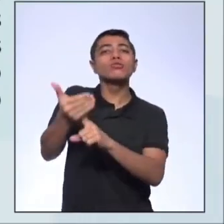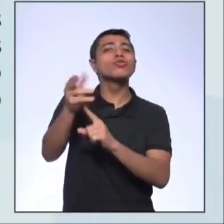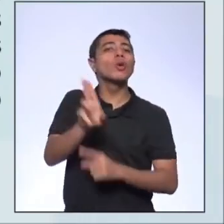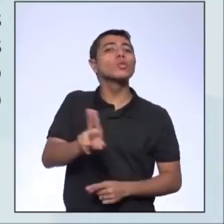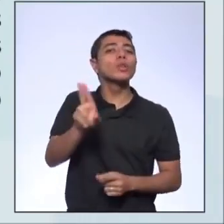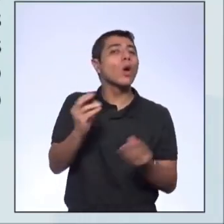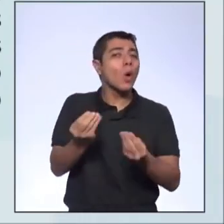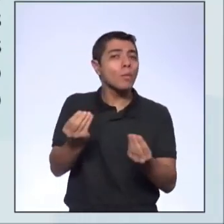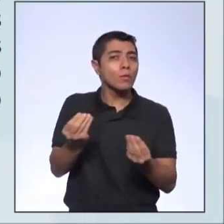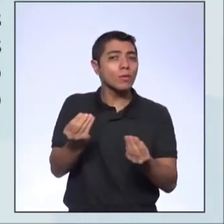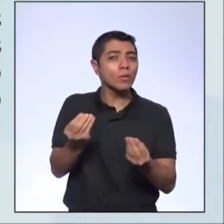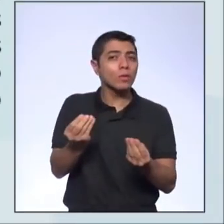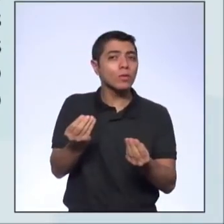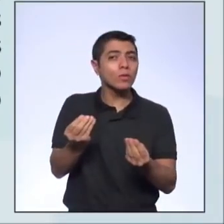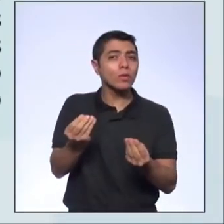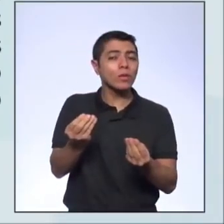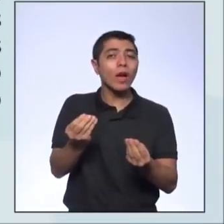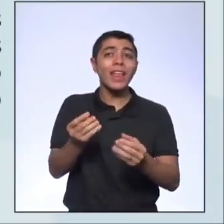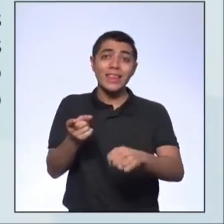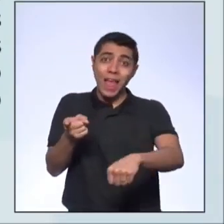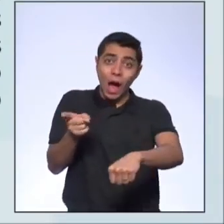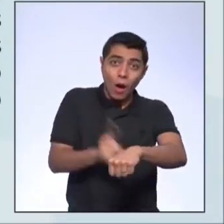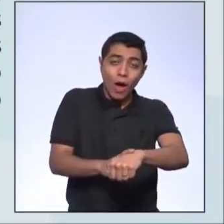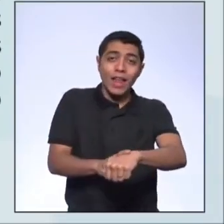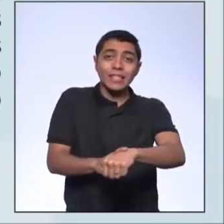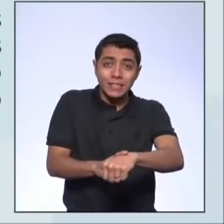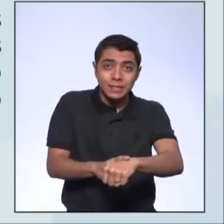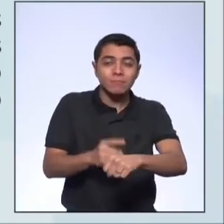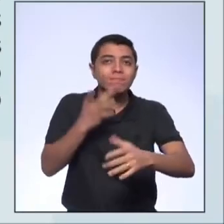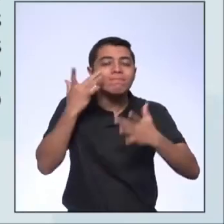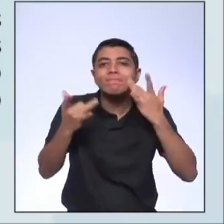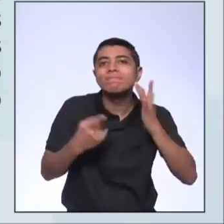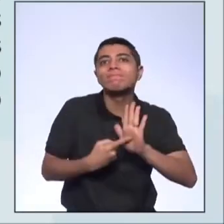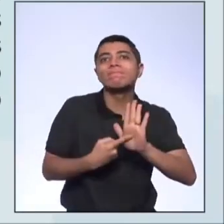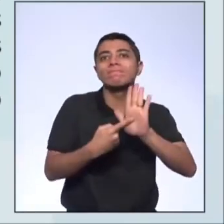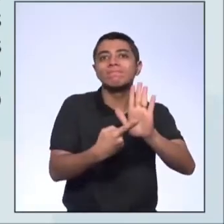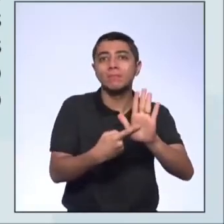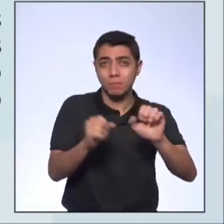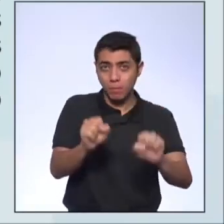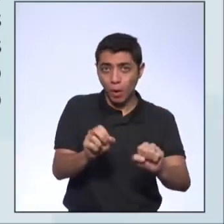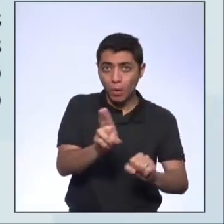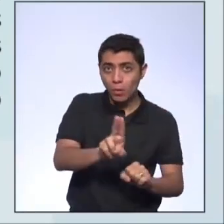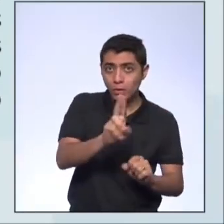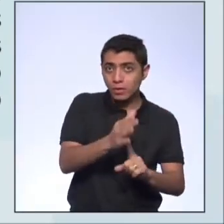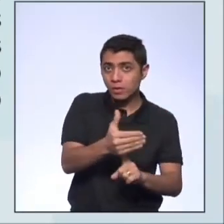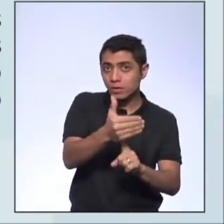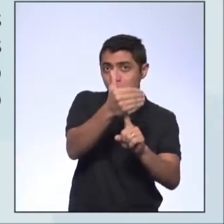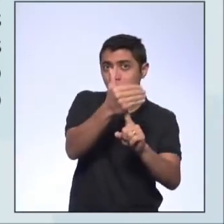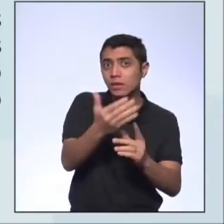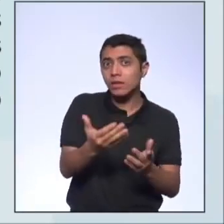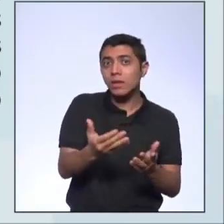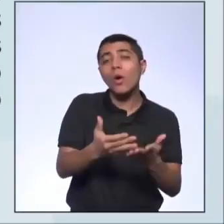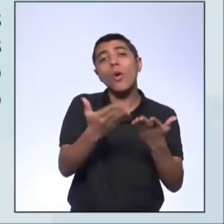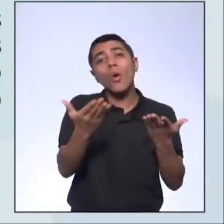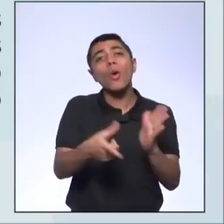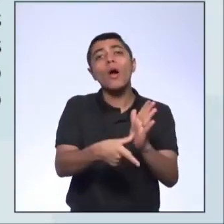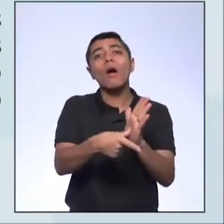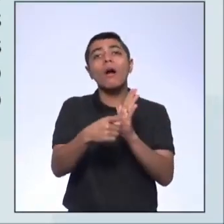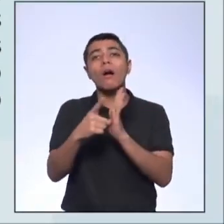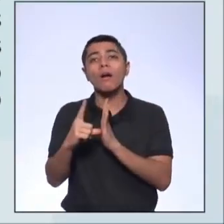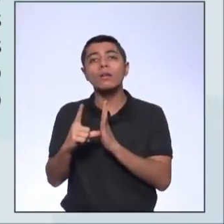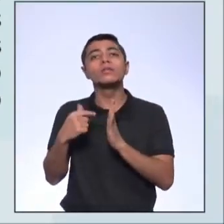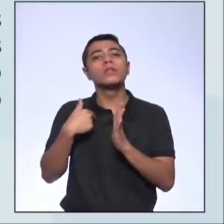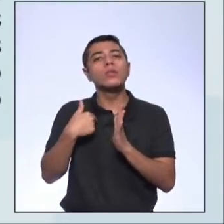é somente na hora do espetáculo, como eu citei aqui em cima? Ou a gente pode estar utilizando a tecnologia também na hora de produzir